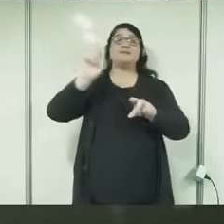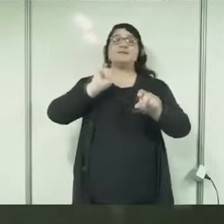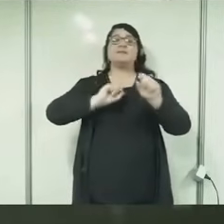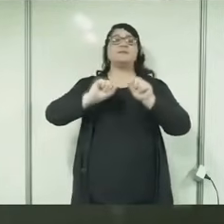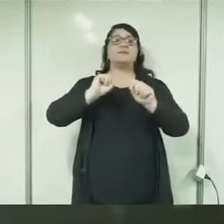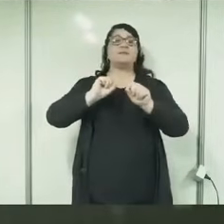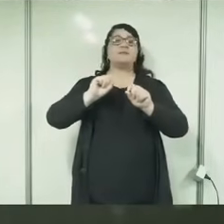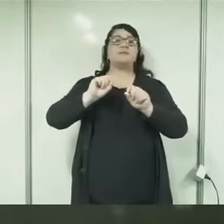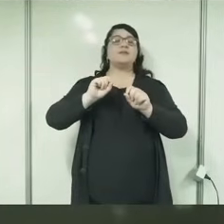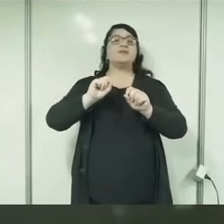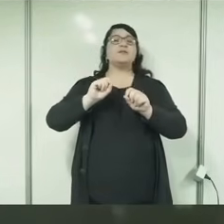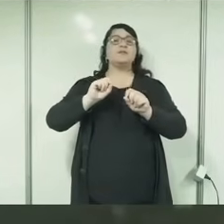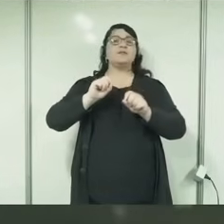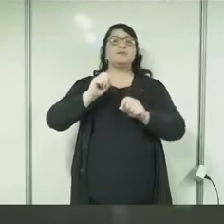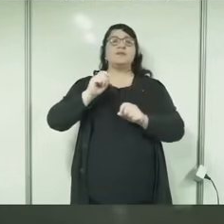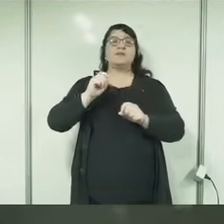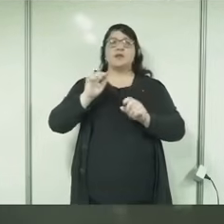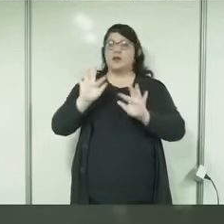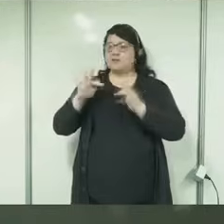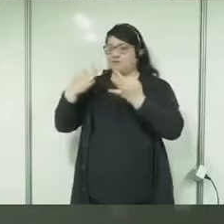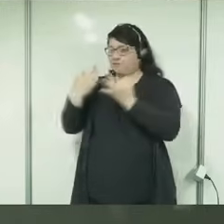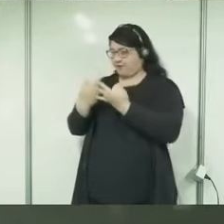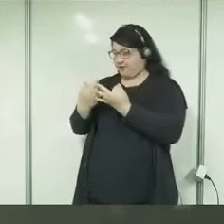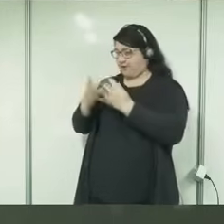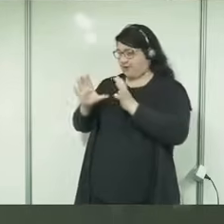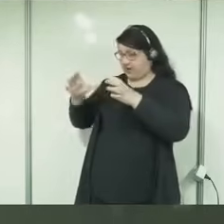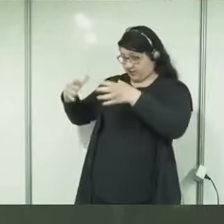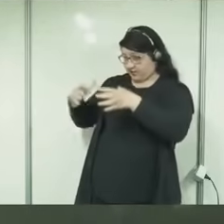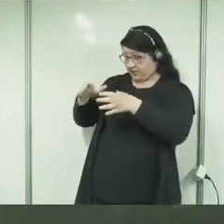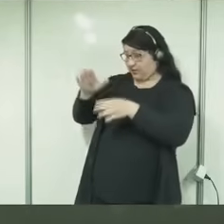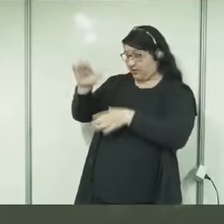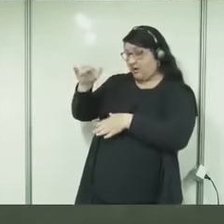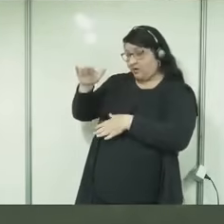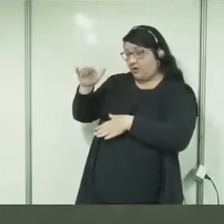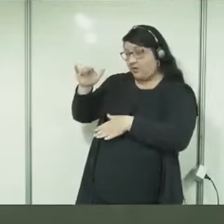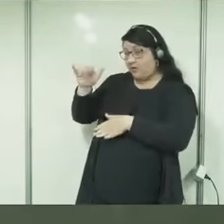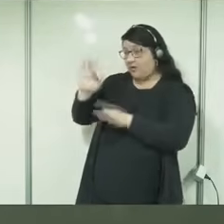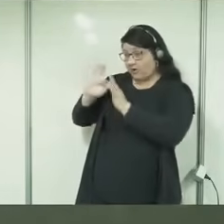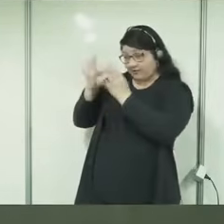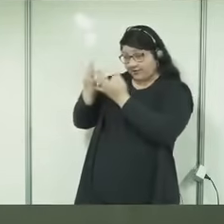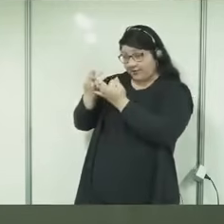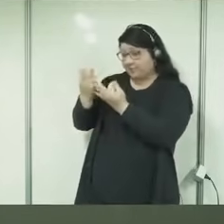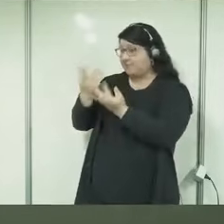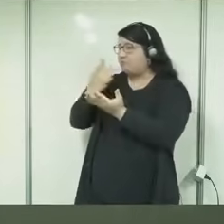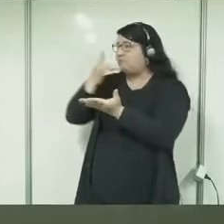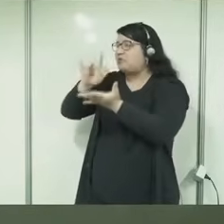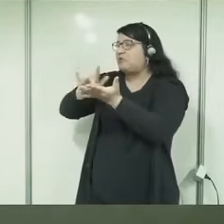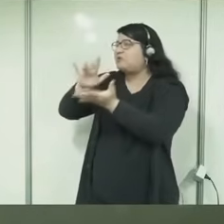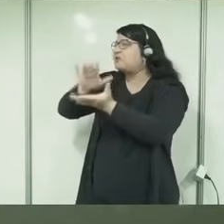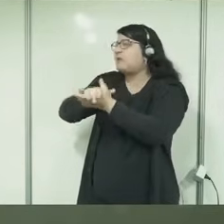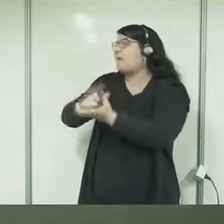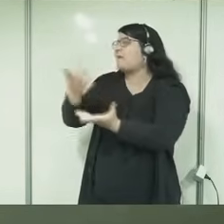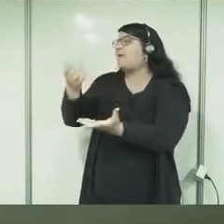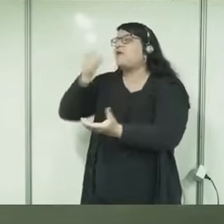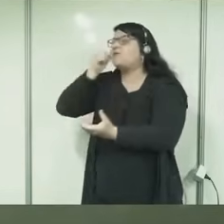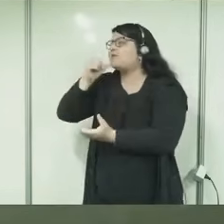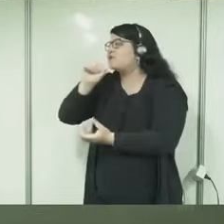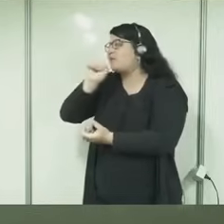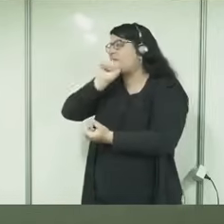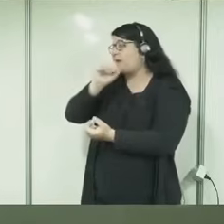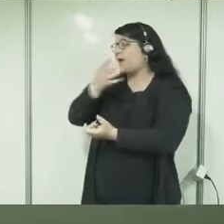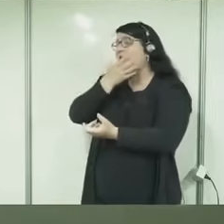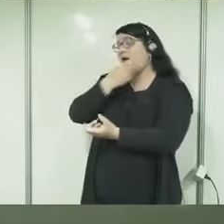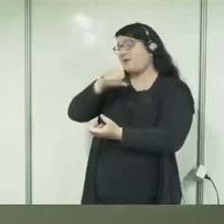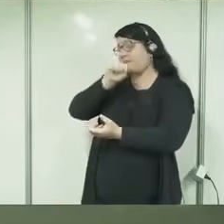olhando nos olhos de quem é a tua família ali, pode ser esposo para esposa, pais para filhos, filhos para pais, avós